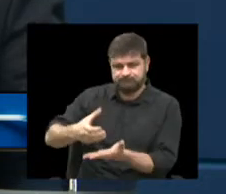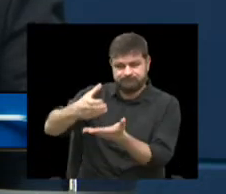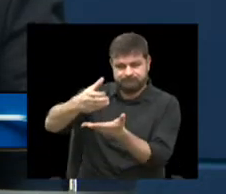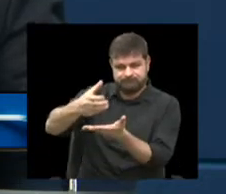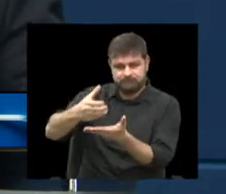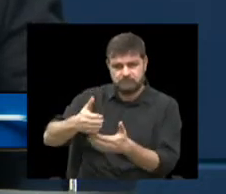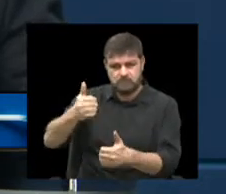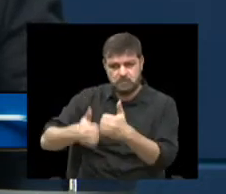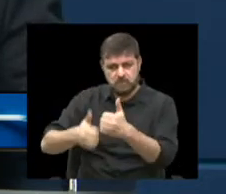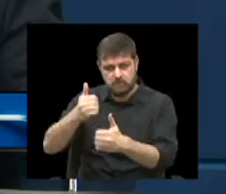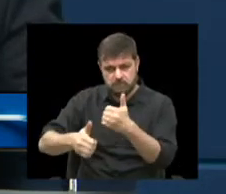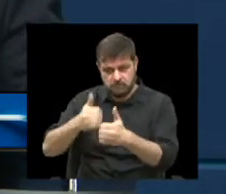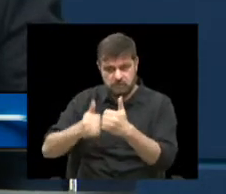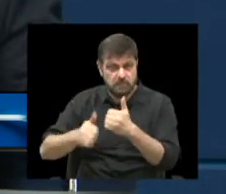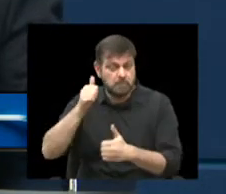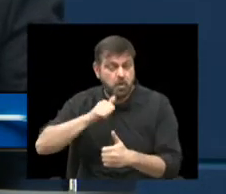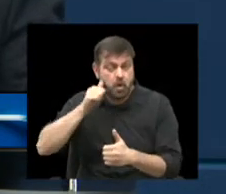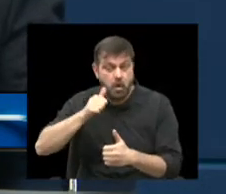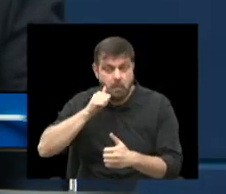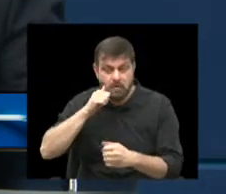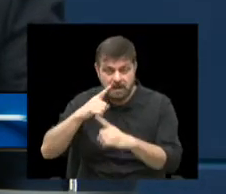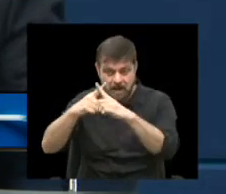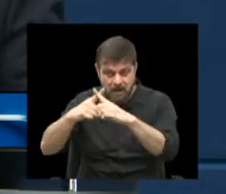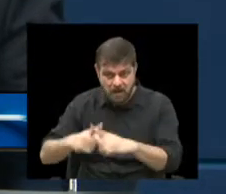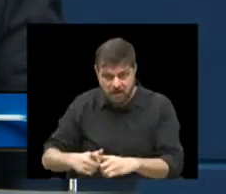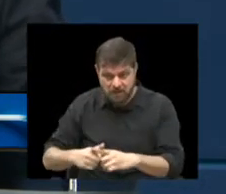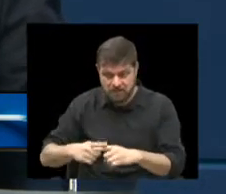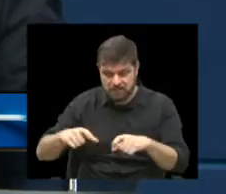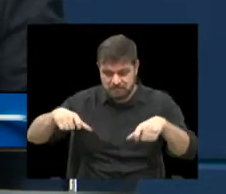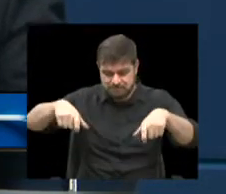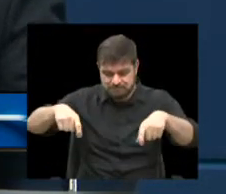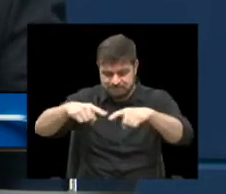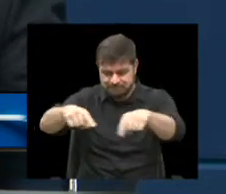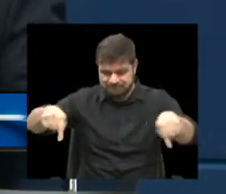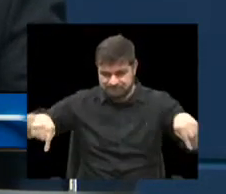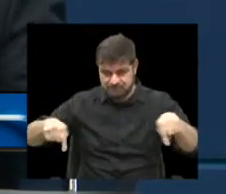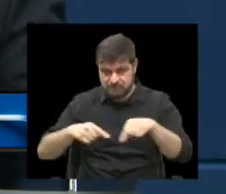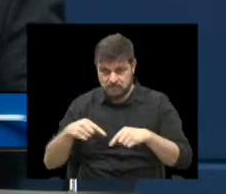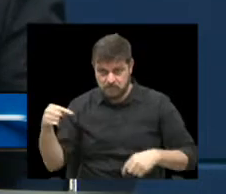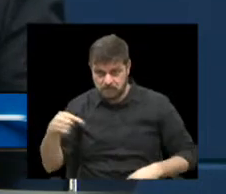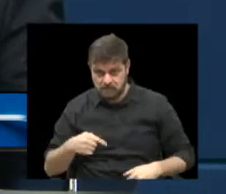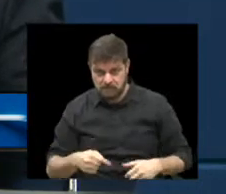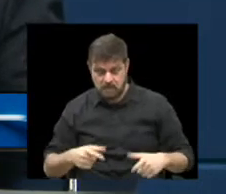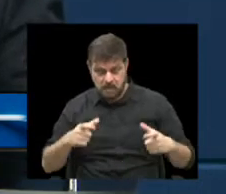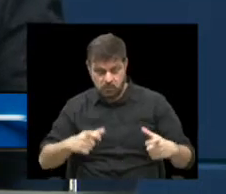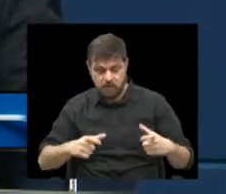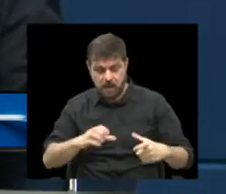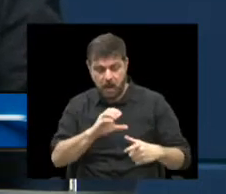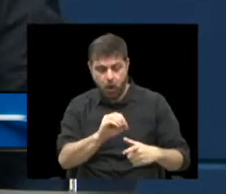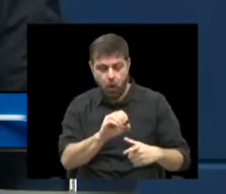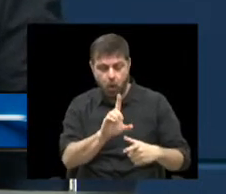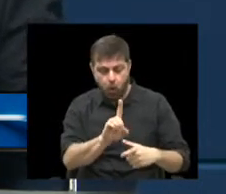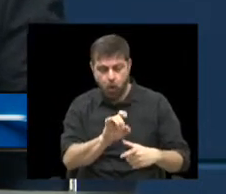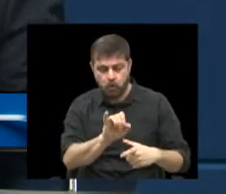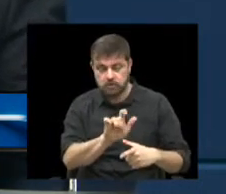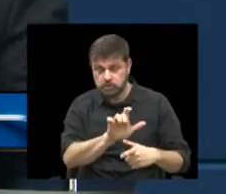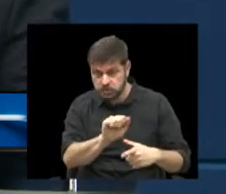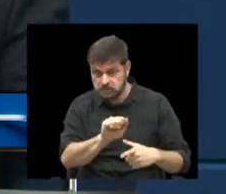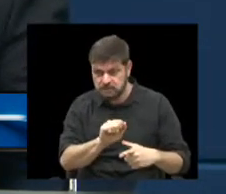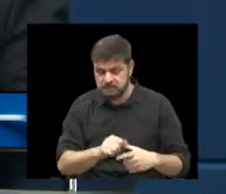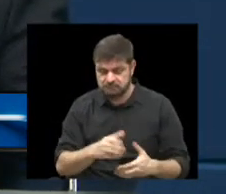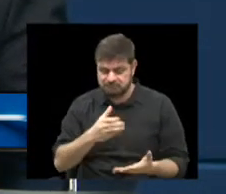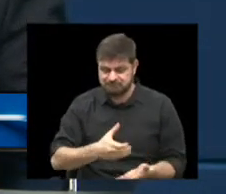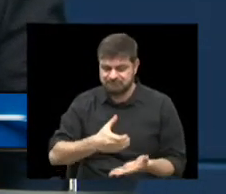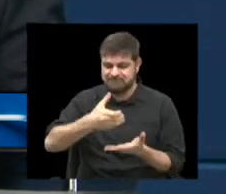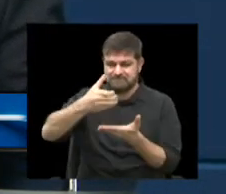dos torneios femininos de futebol de salão realizado naquele Clube Santa Odila, seu Zé Carlos. Eu